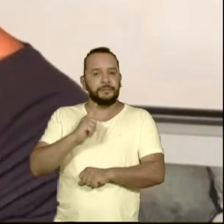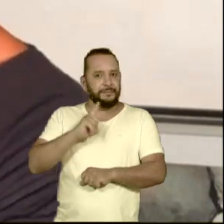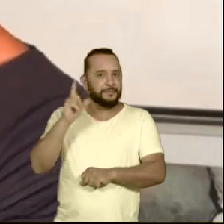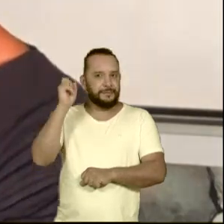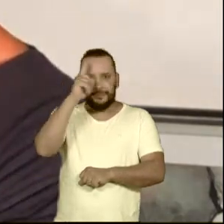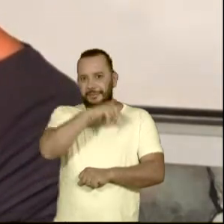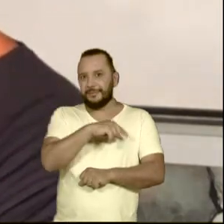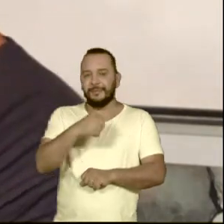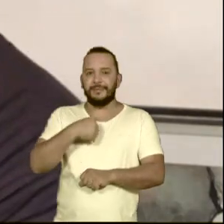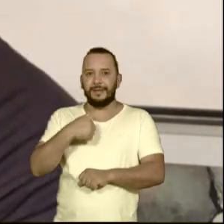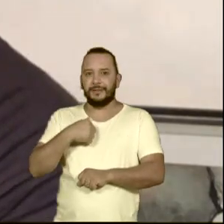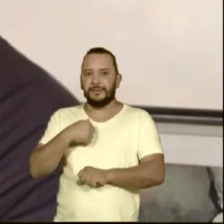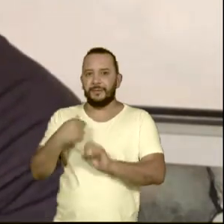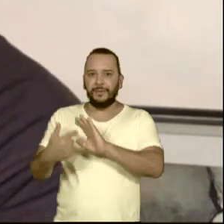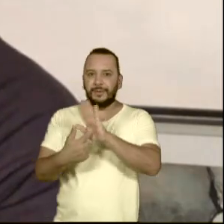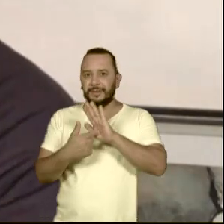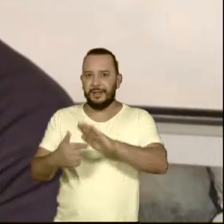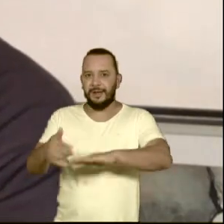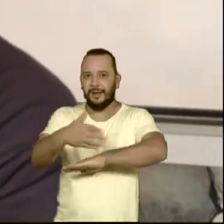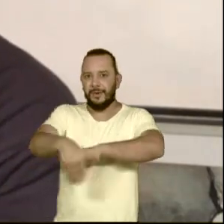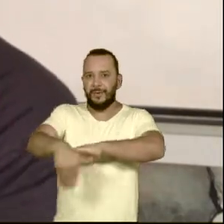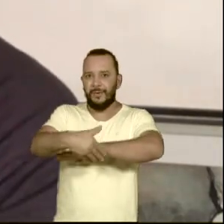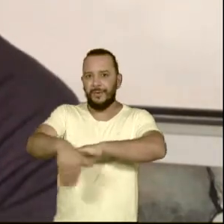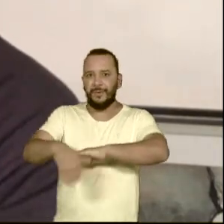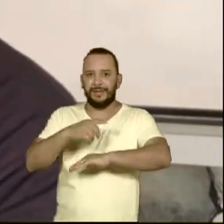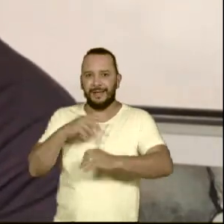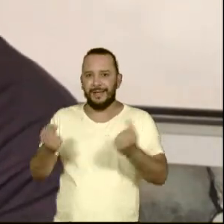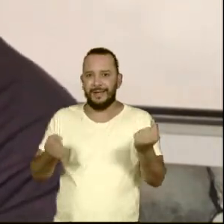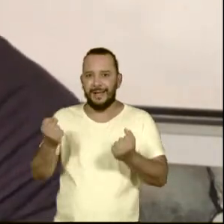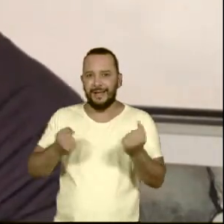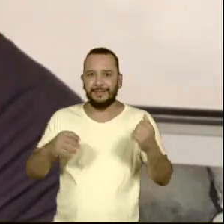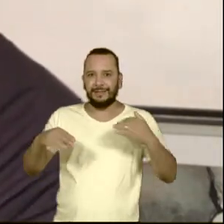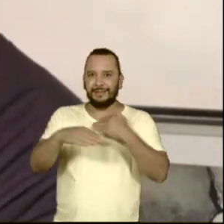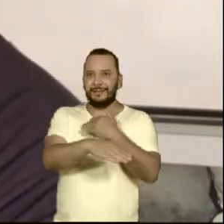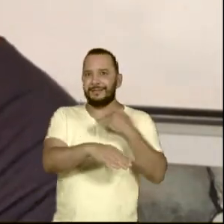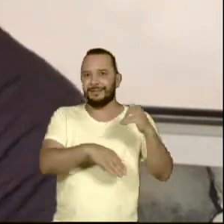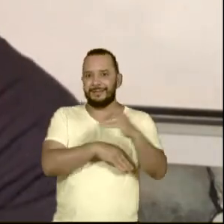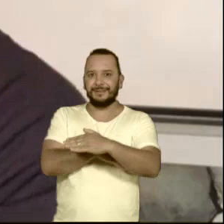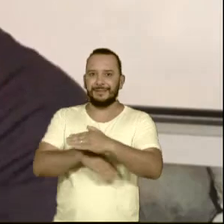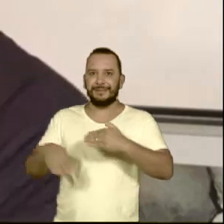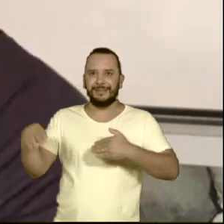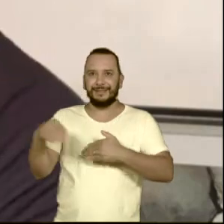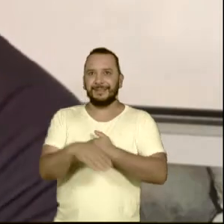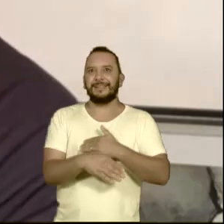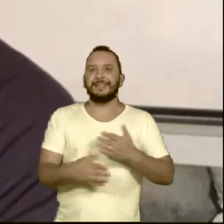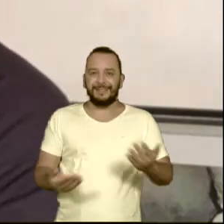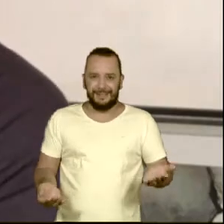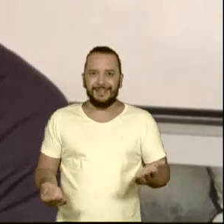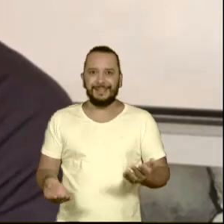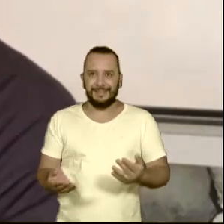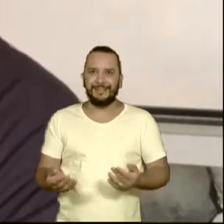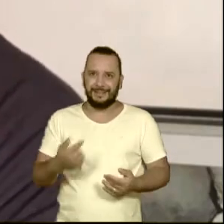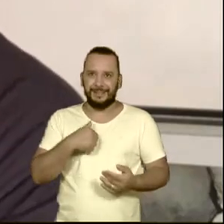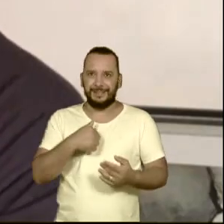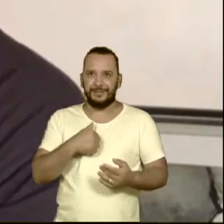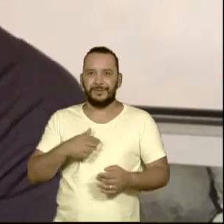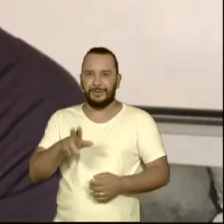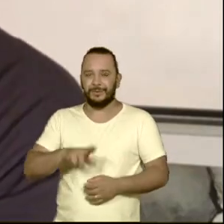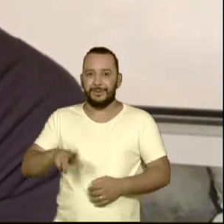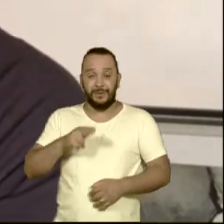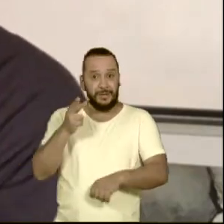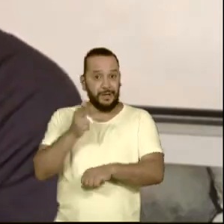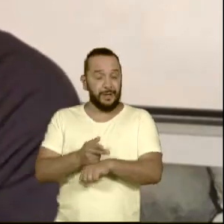mostrar dentro de um estúdio uma rua com carros passando que a gente gravou em croma, carrinho com boneco dirigindo e a gente aplicava